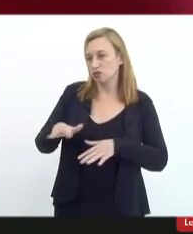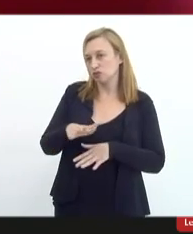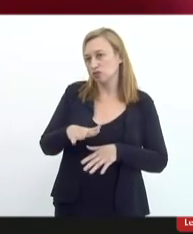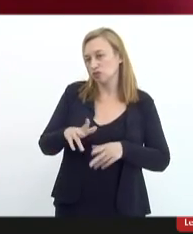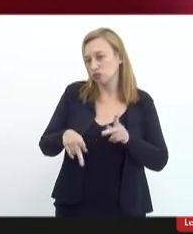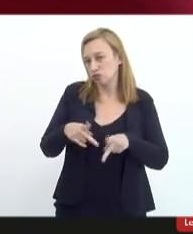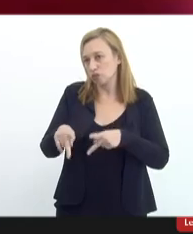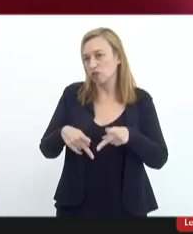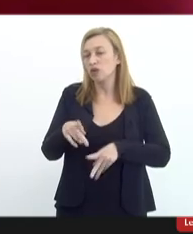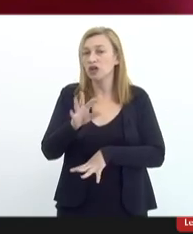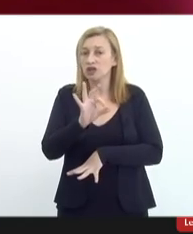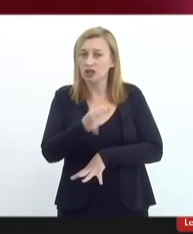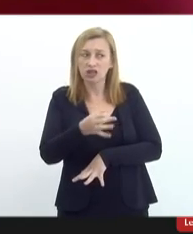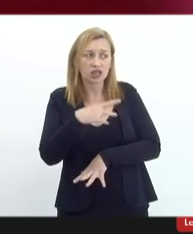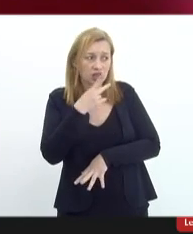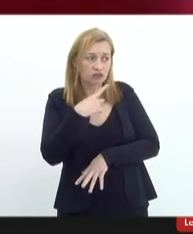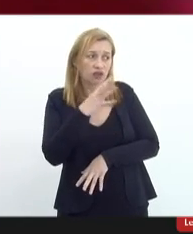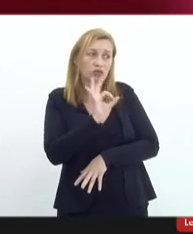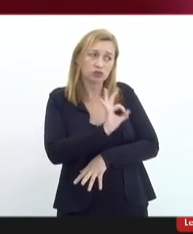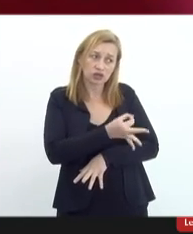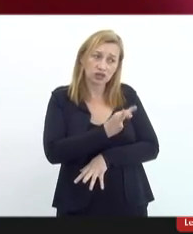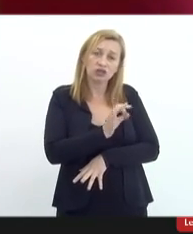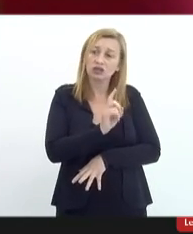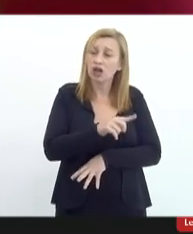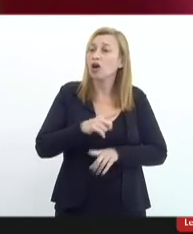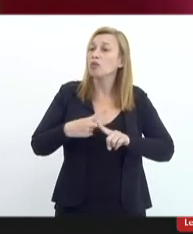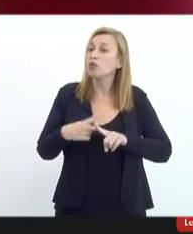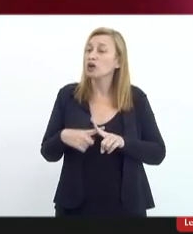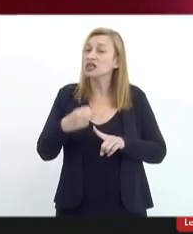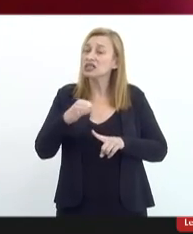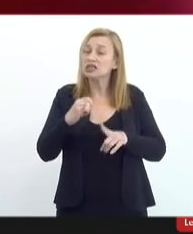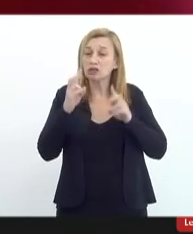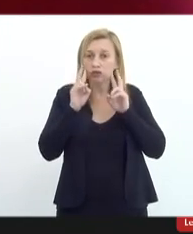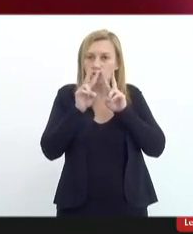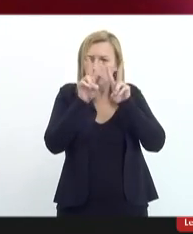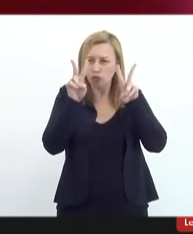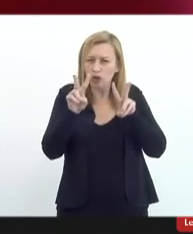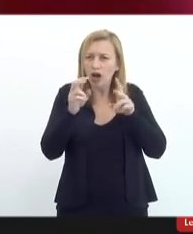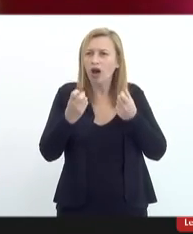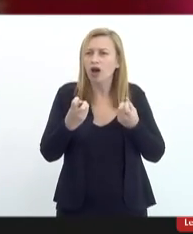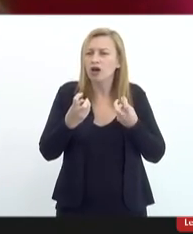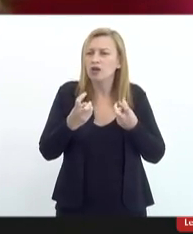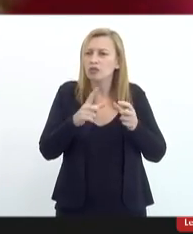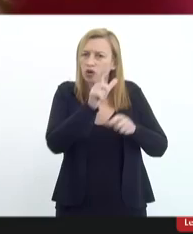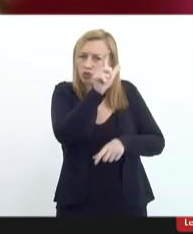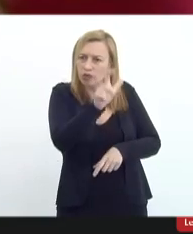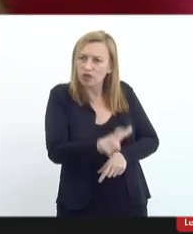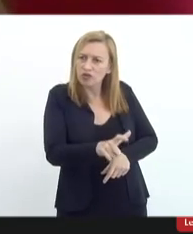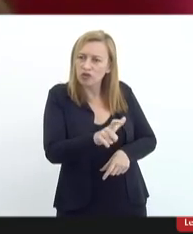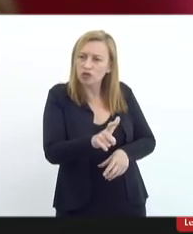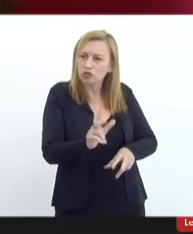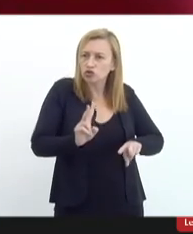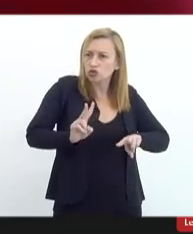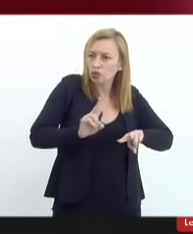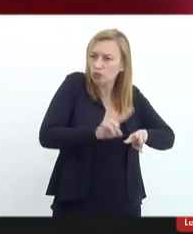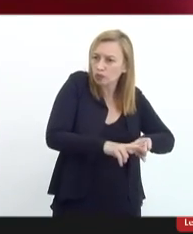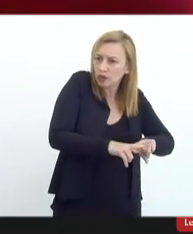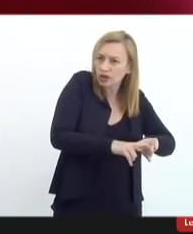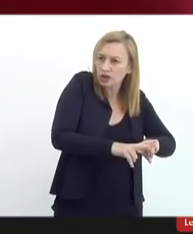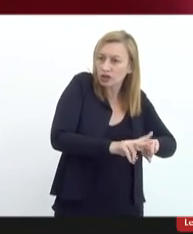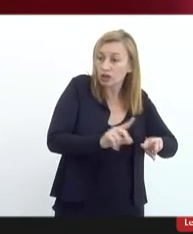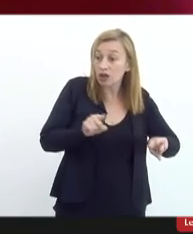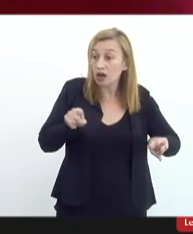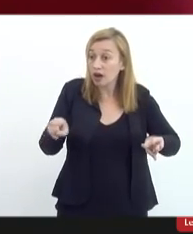que ela fala com muita razão, né? Porque se nós olharmos para o perfil dos que estão presos e para o